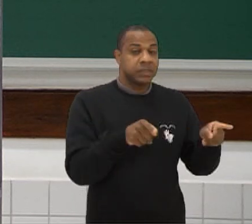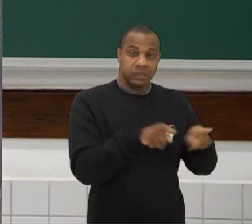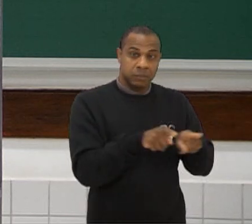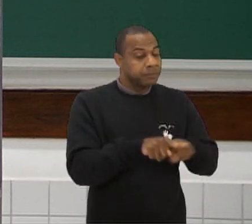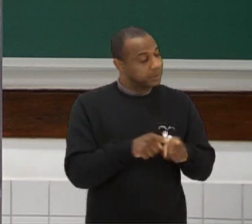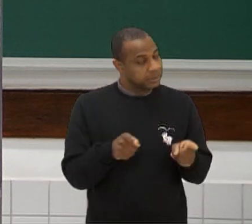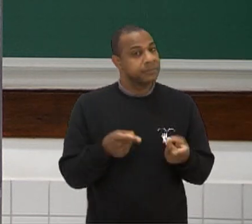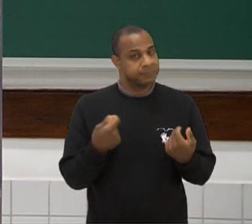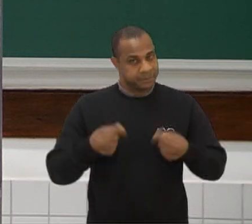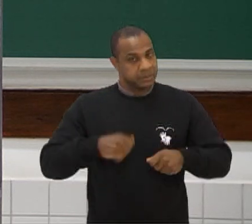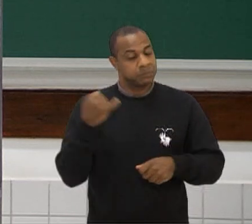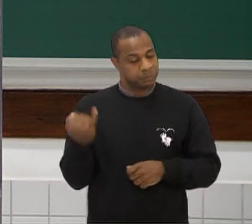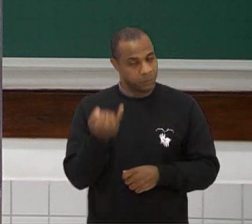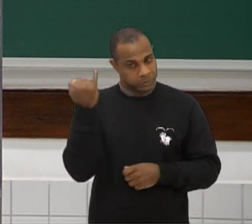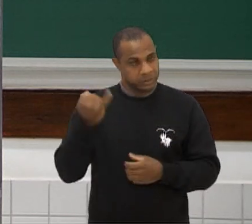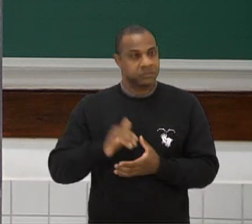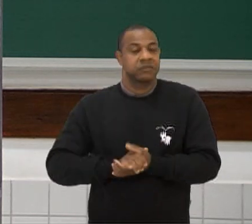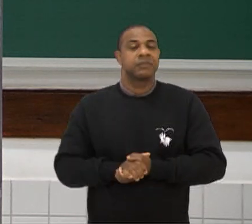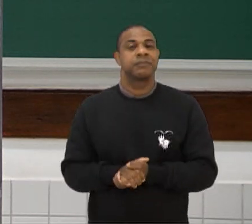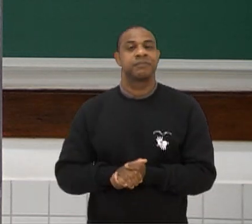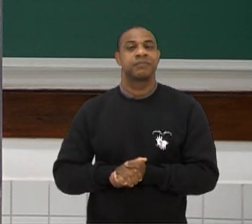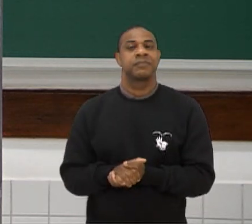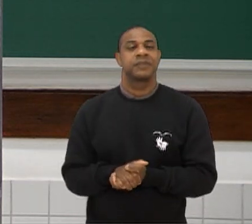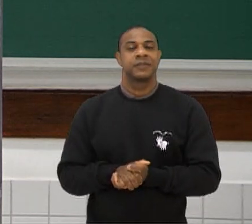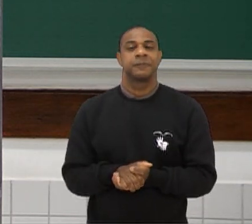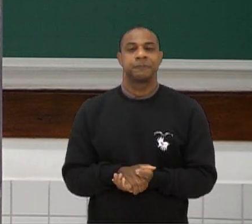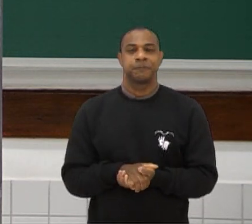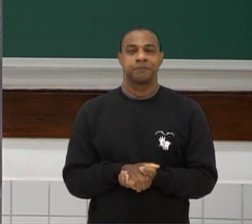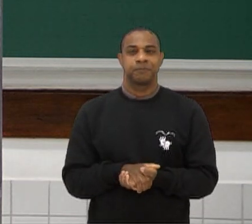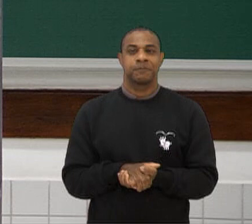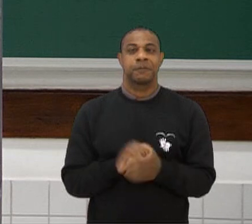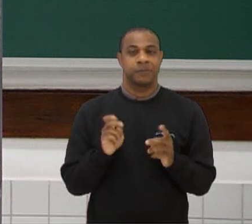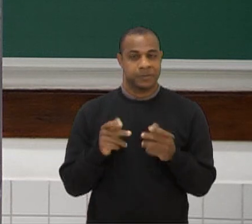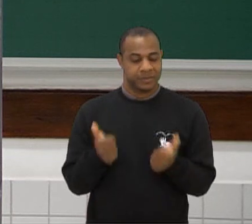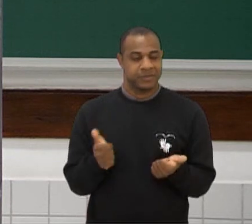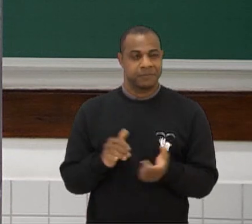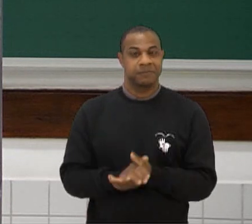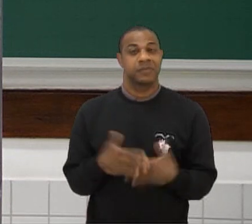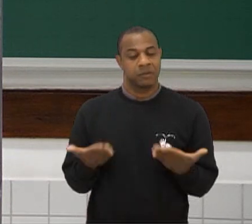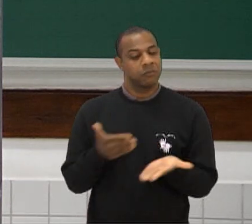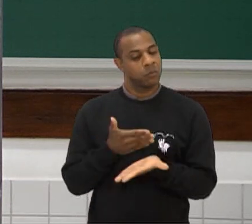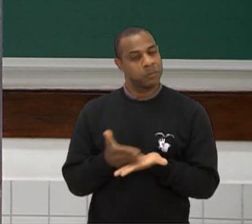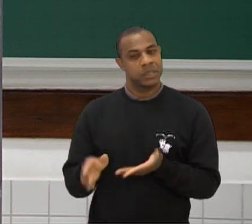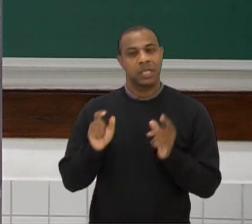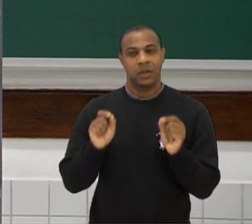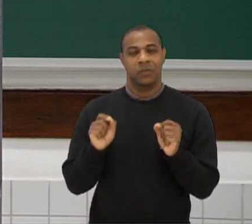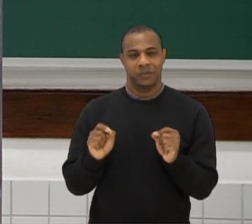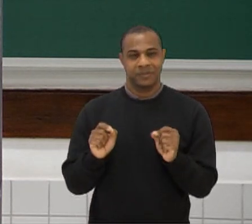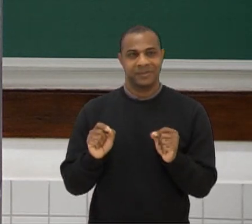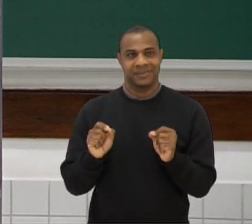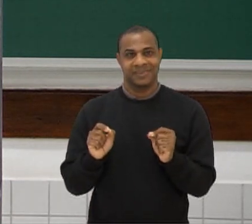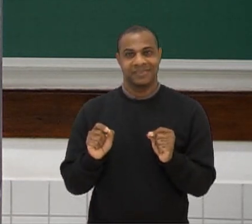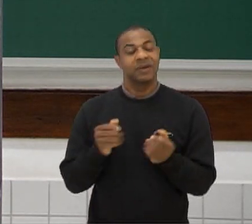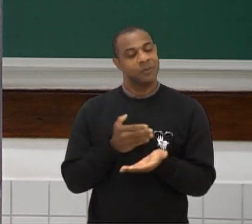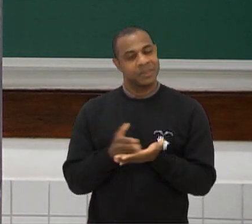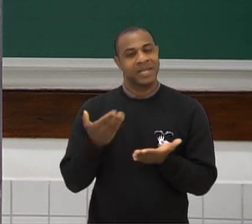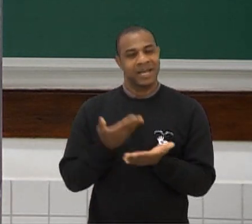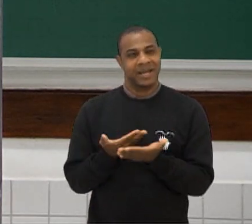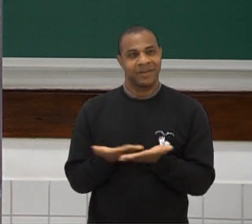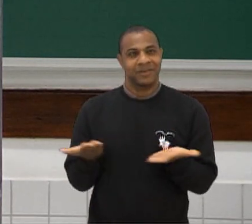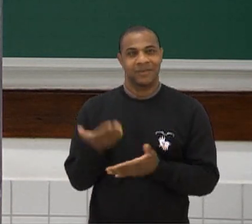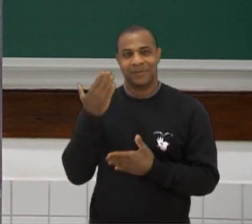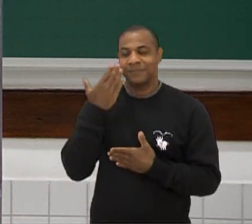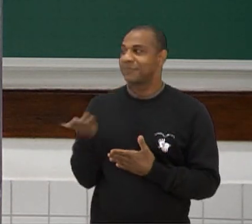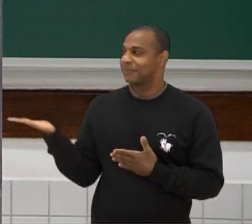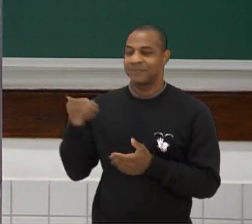para que você consiga ter o melhor rendimento do teu processo de ensino-aprendizagem, ok? Então vamos ali, sem mais delongas, avançar para essa aula, me acompanhe na